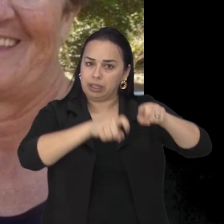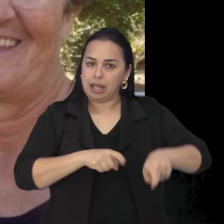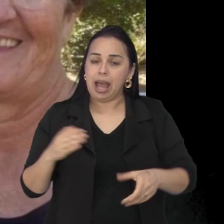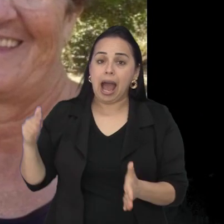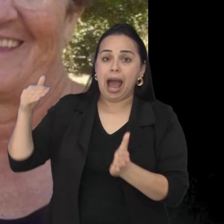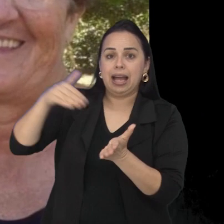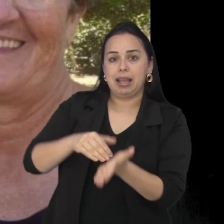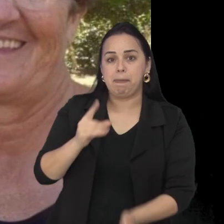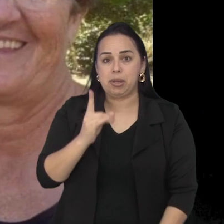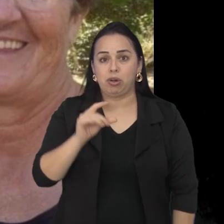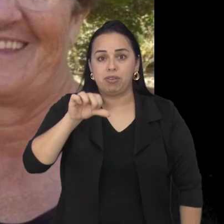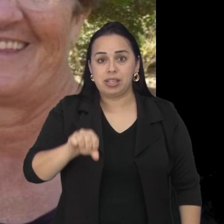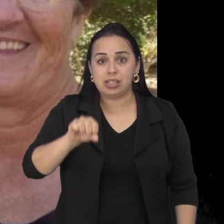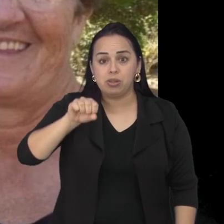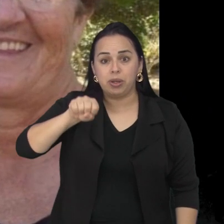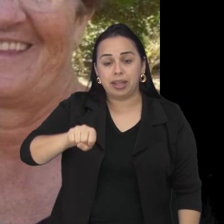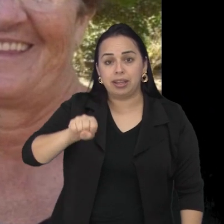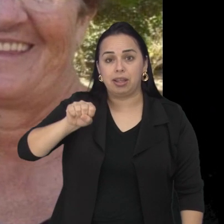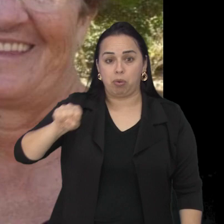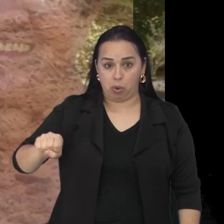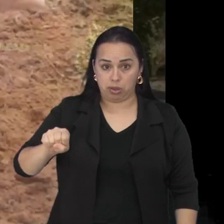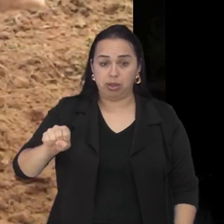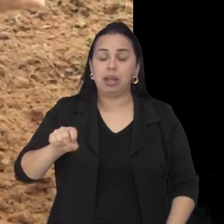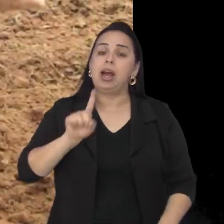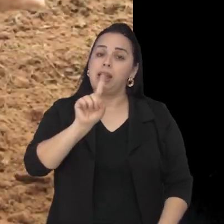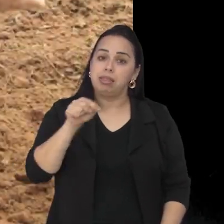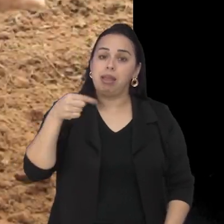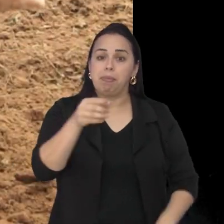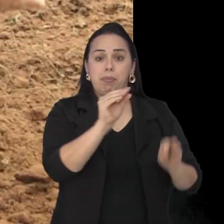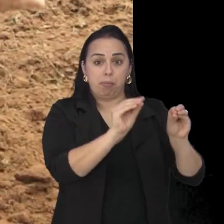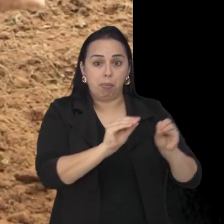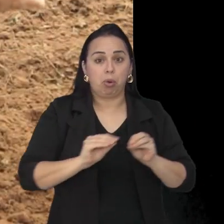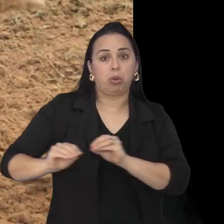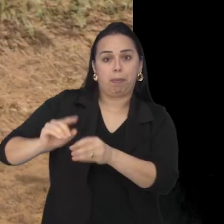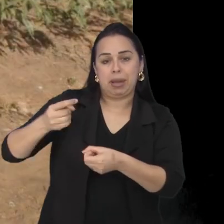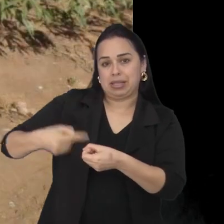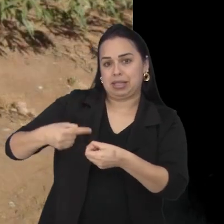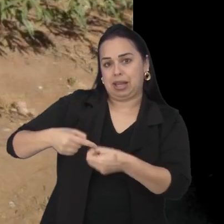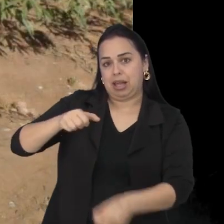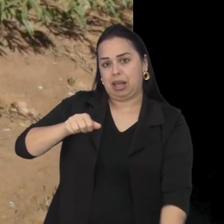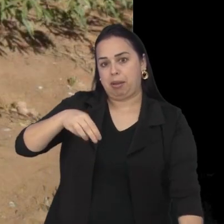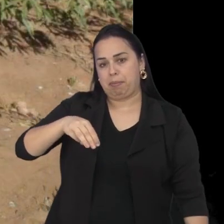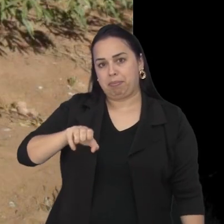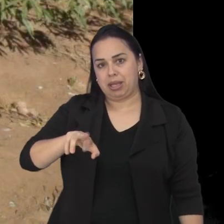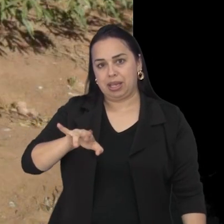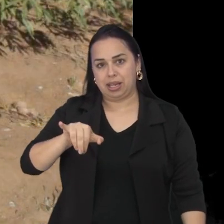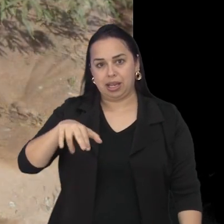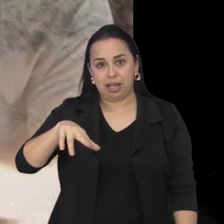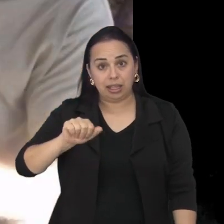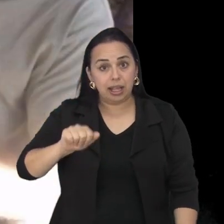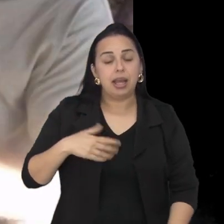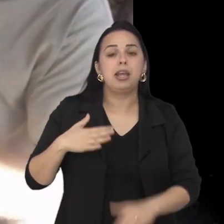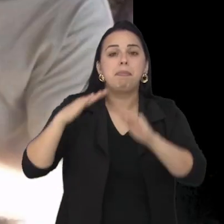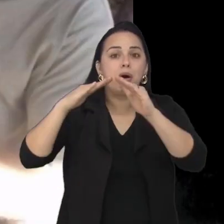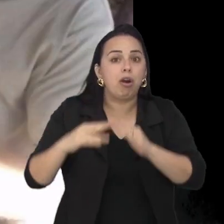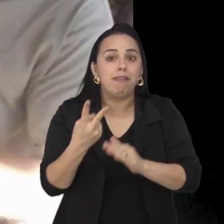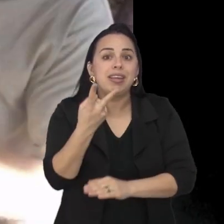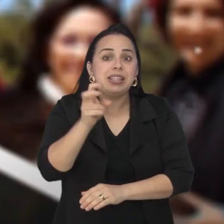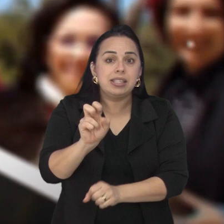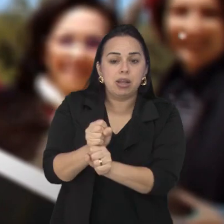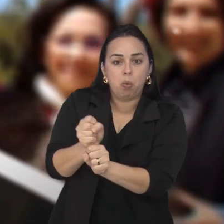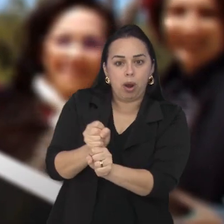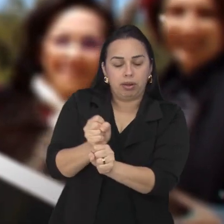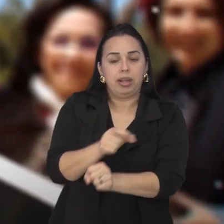como agricultor até 1988, quando se mudou para a Americana, onde viveu por 25